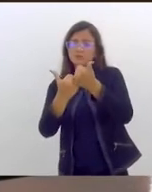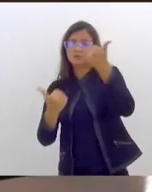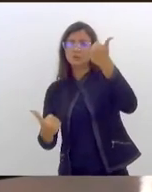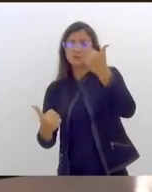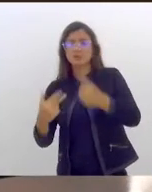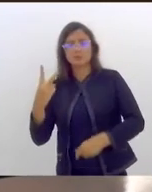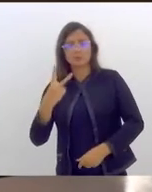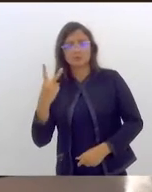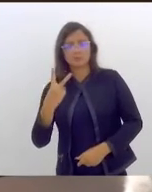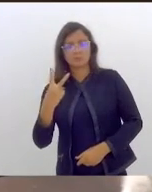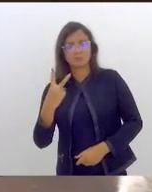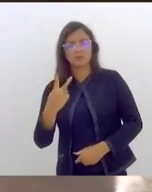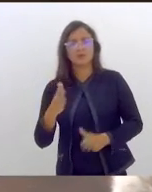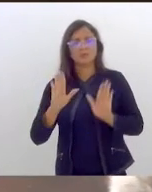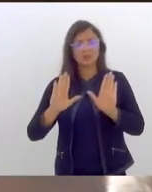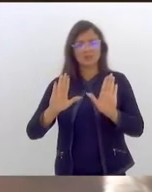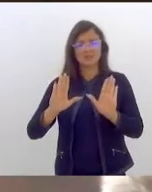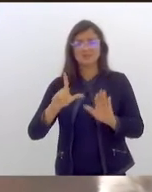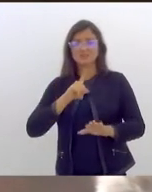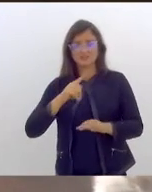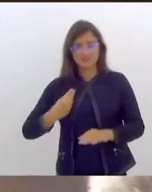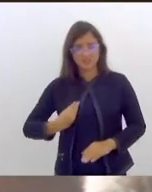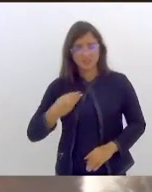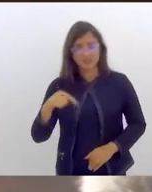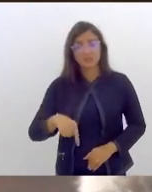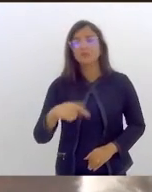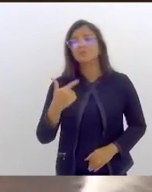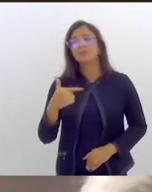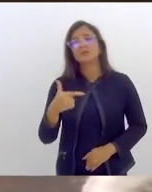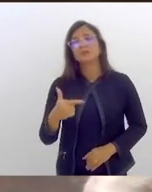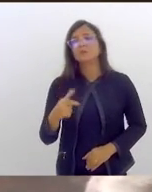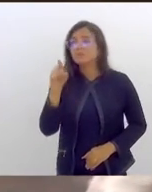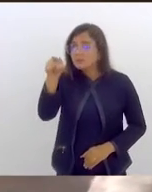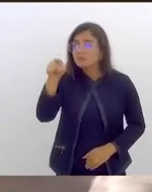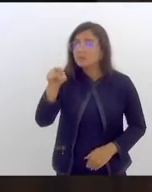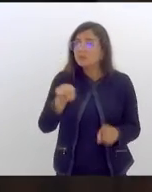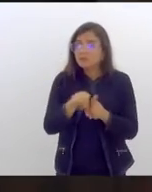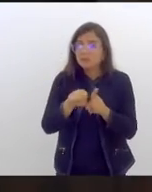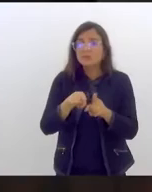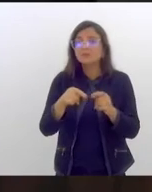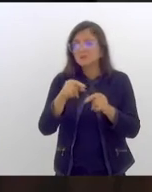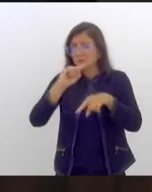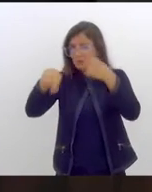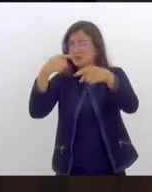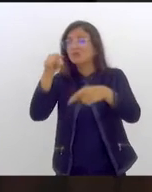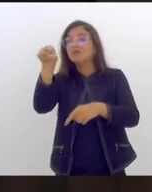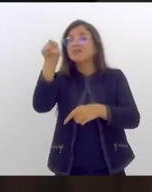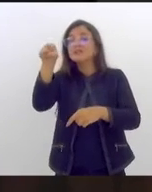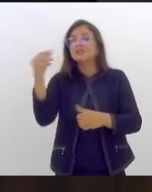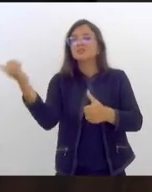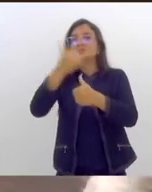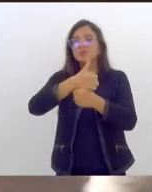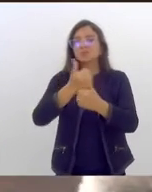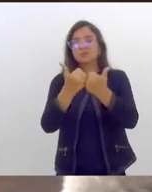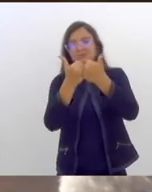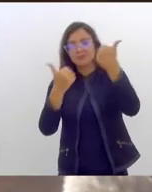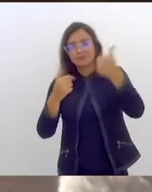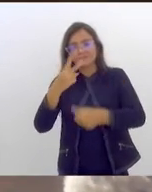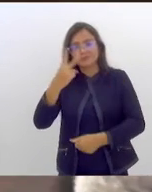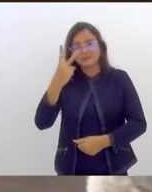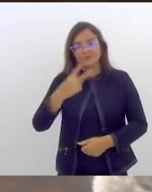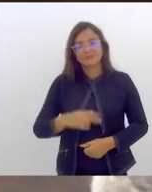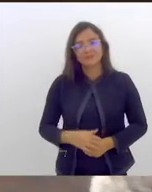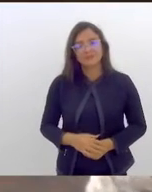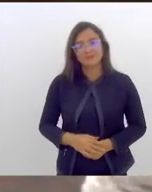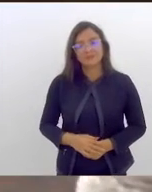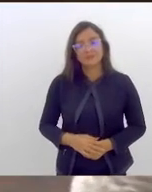que também não tem estado presente eu vou ser vice-presidente na próxima excelência